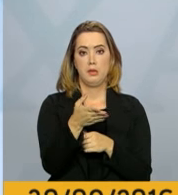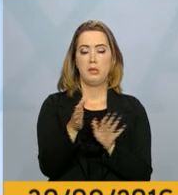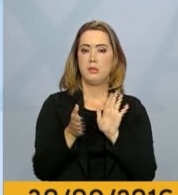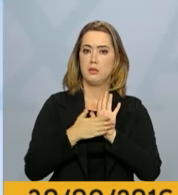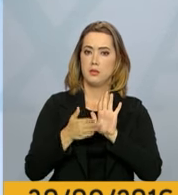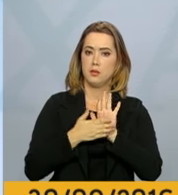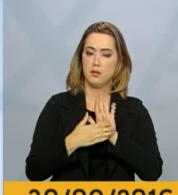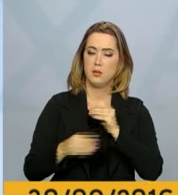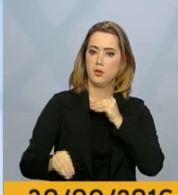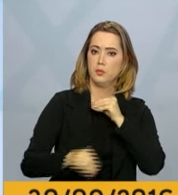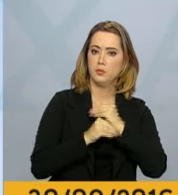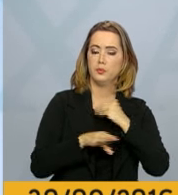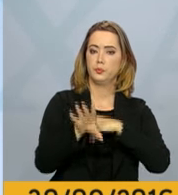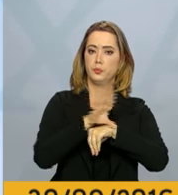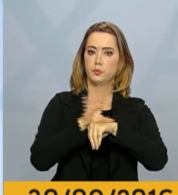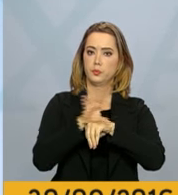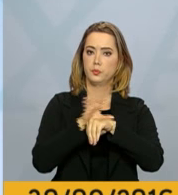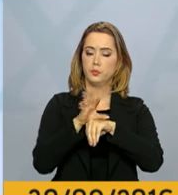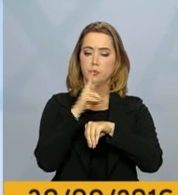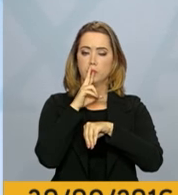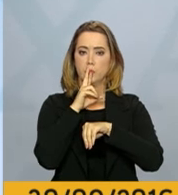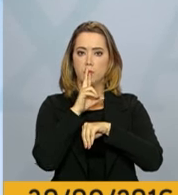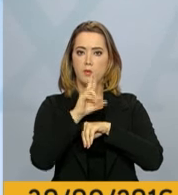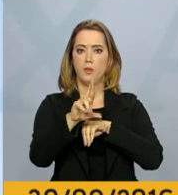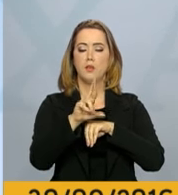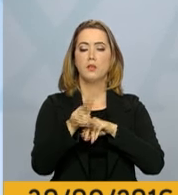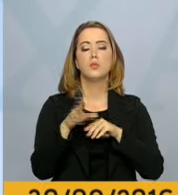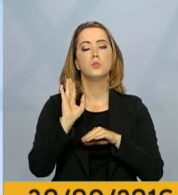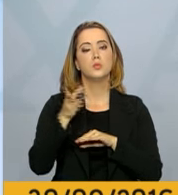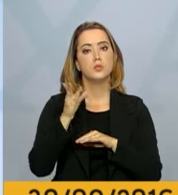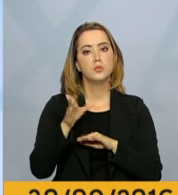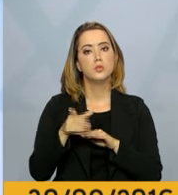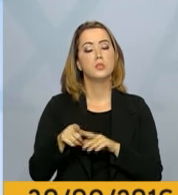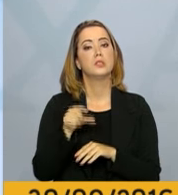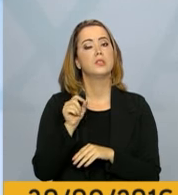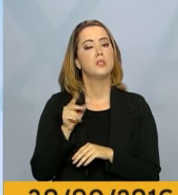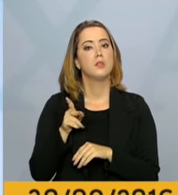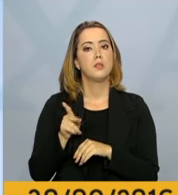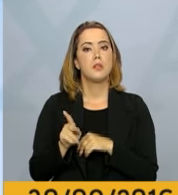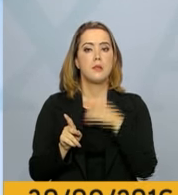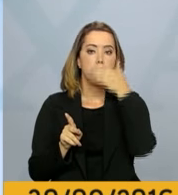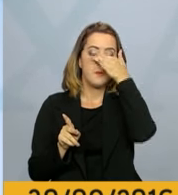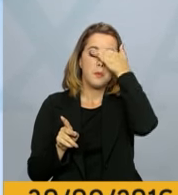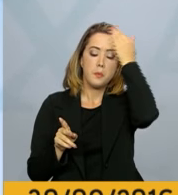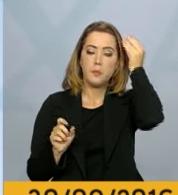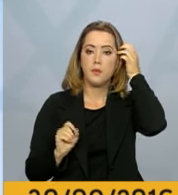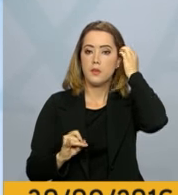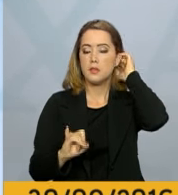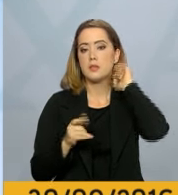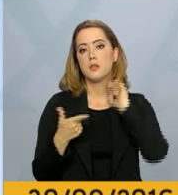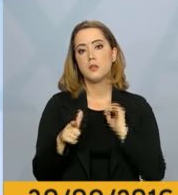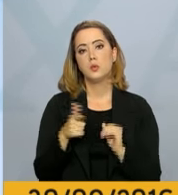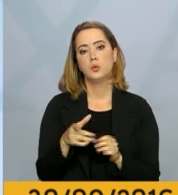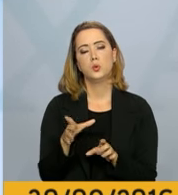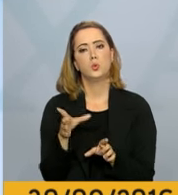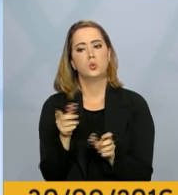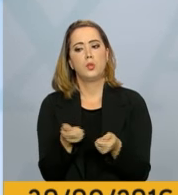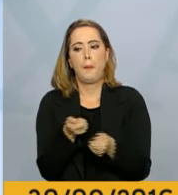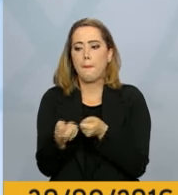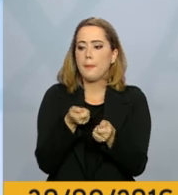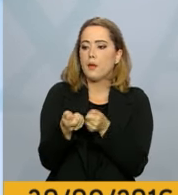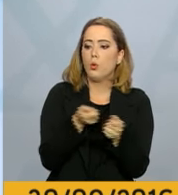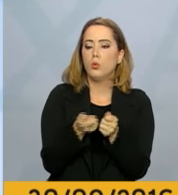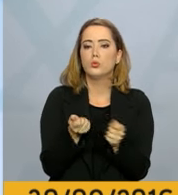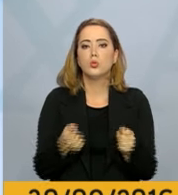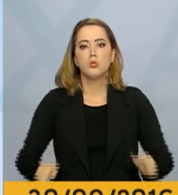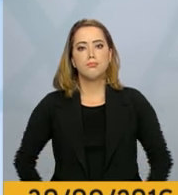constitucional responde à lógica básica que venho reiterando. Sem o controle dos gastos, não há confiança que se